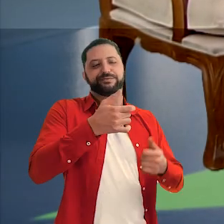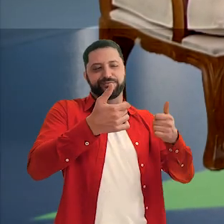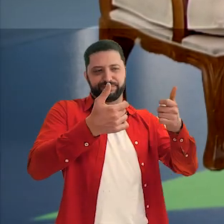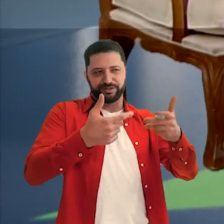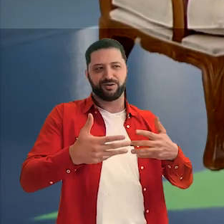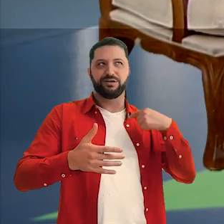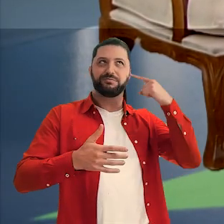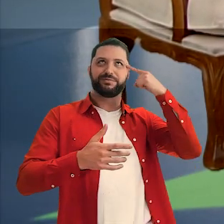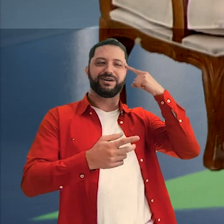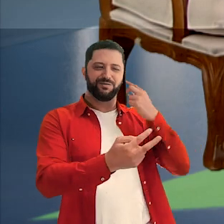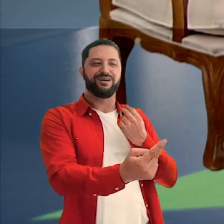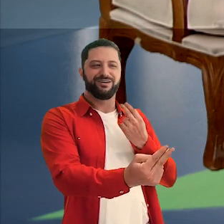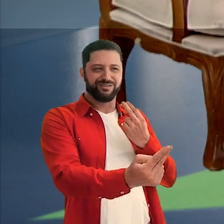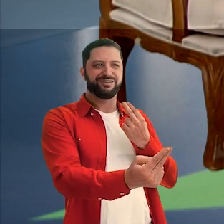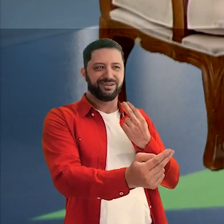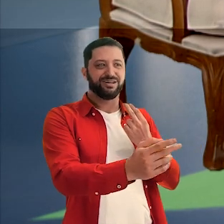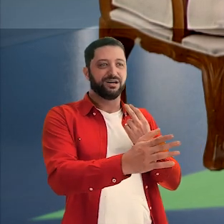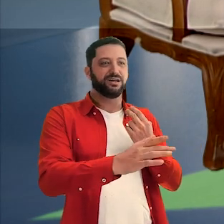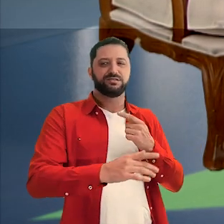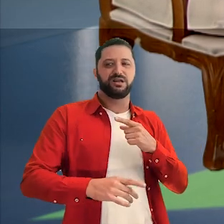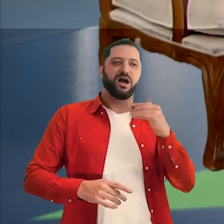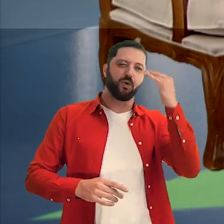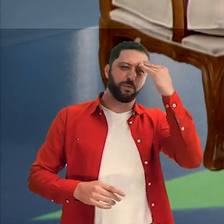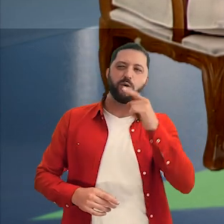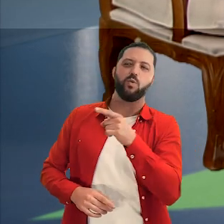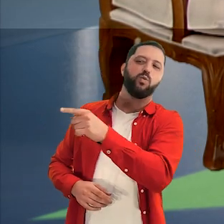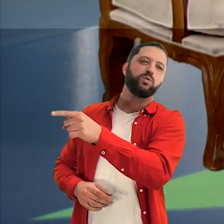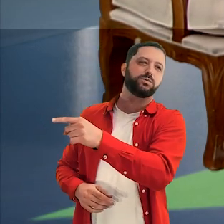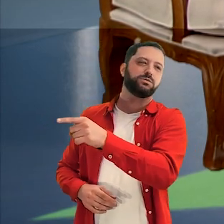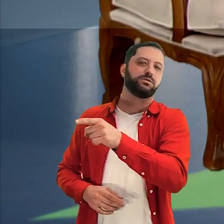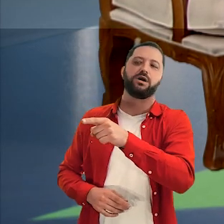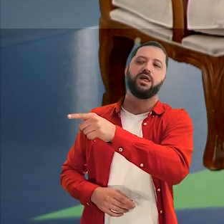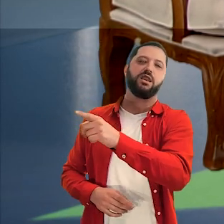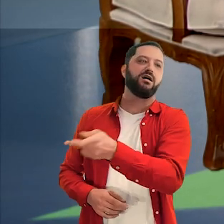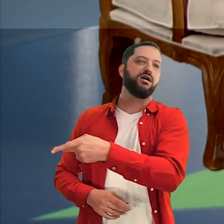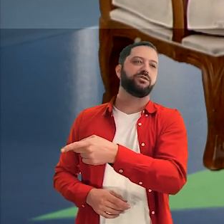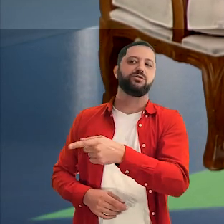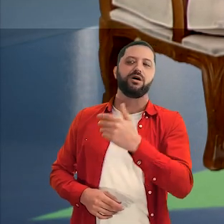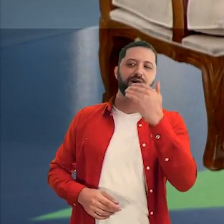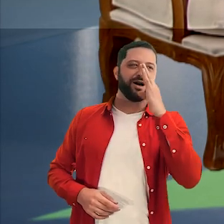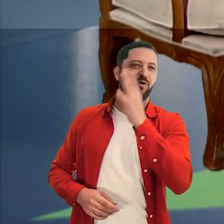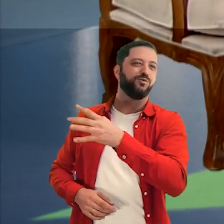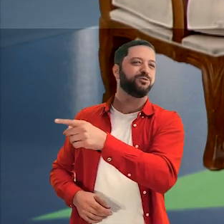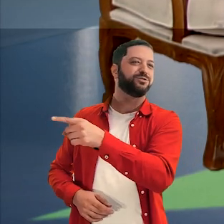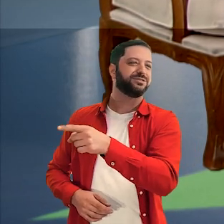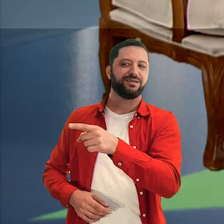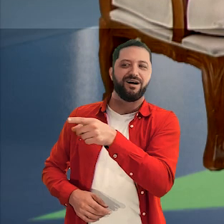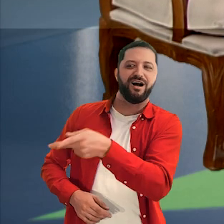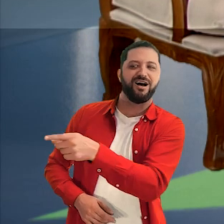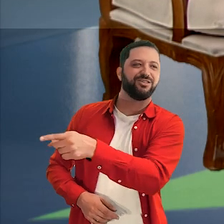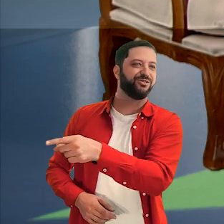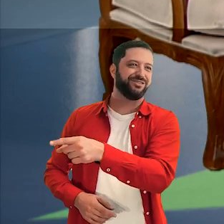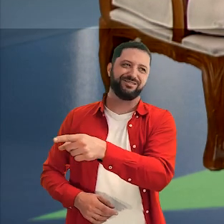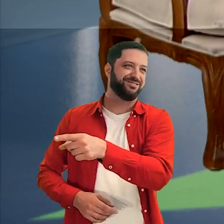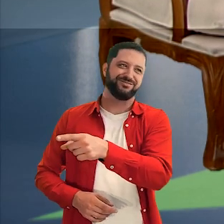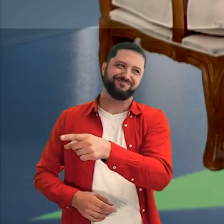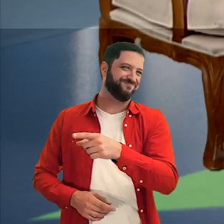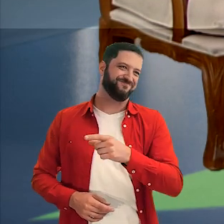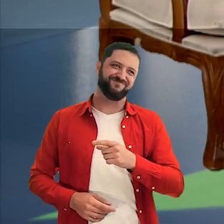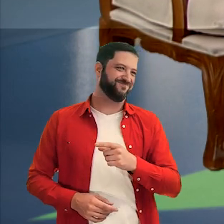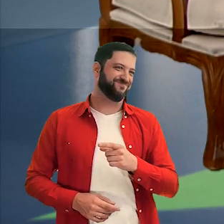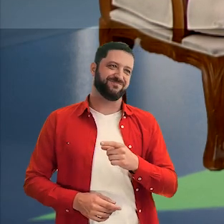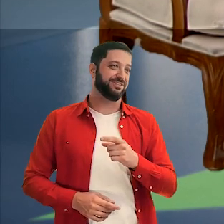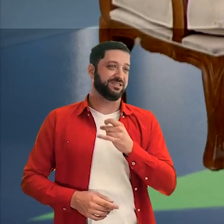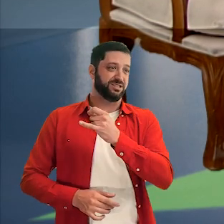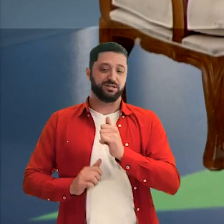porque é exatamente o que eu estava pensando aqui agora. A terceirização. Então, a partir do momento que a pessoa se coloca num lugar, ela não